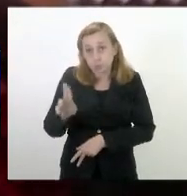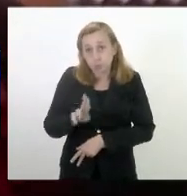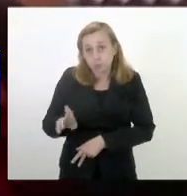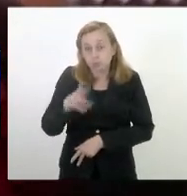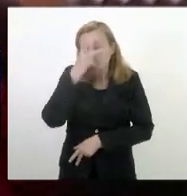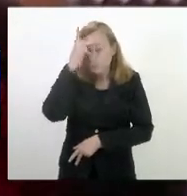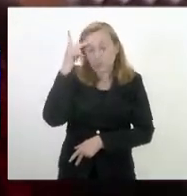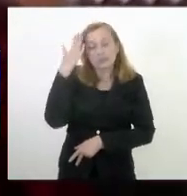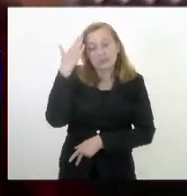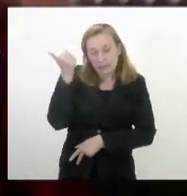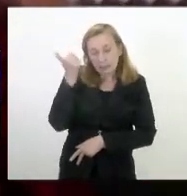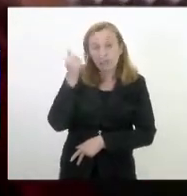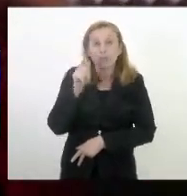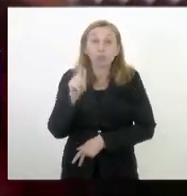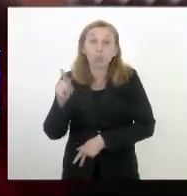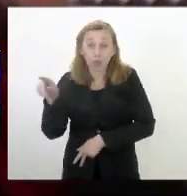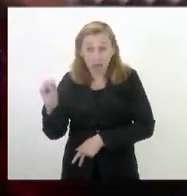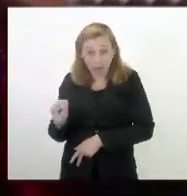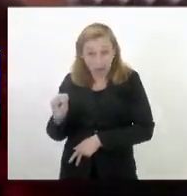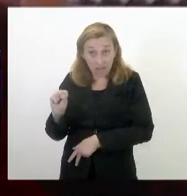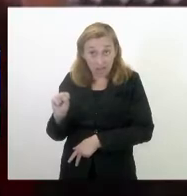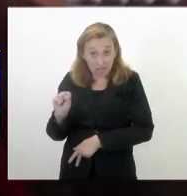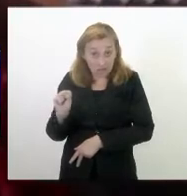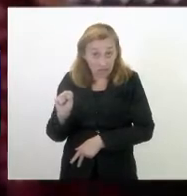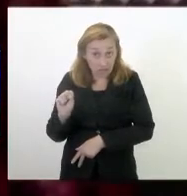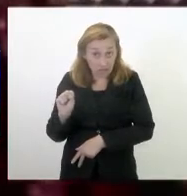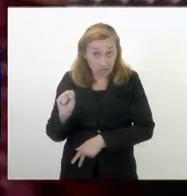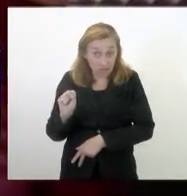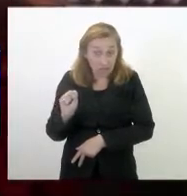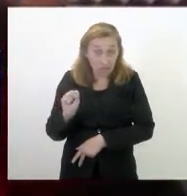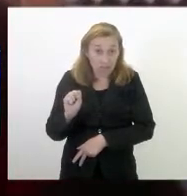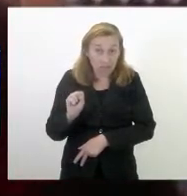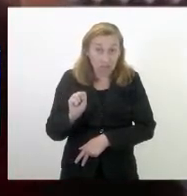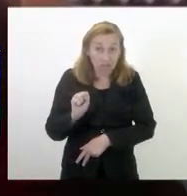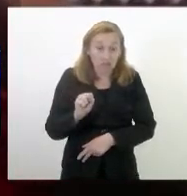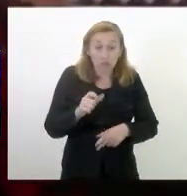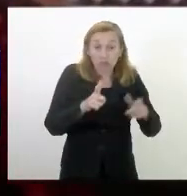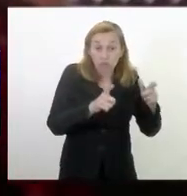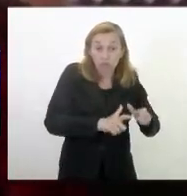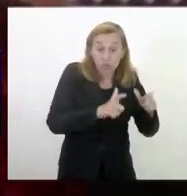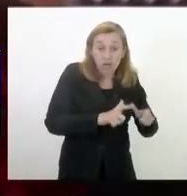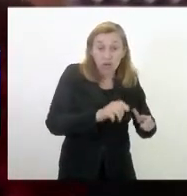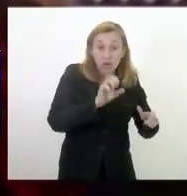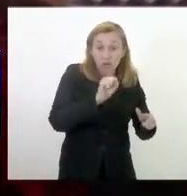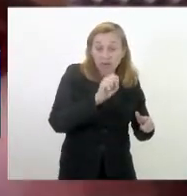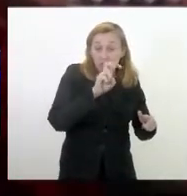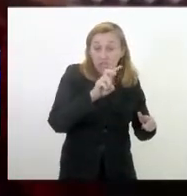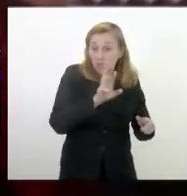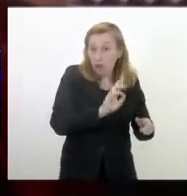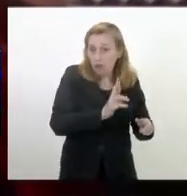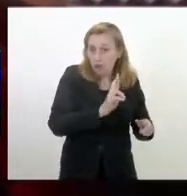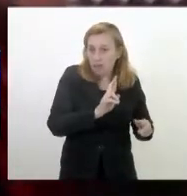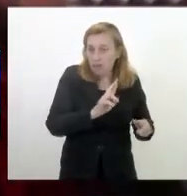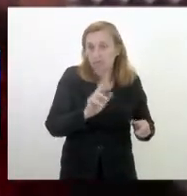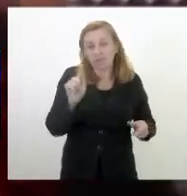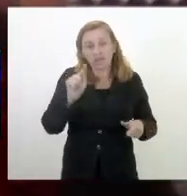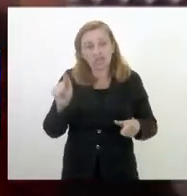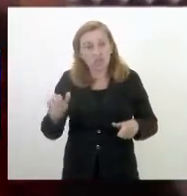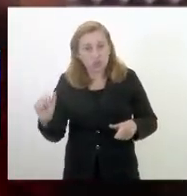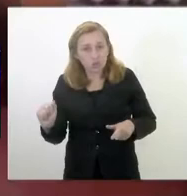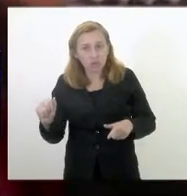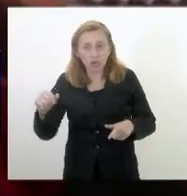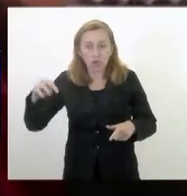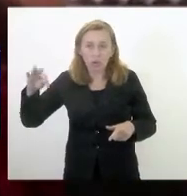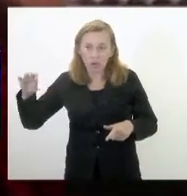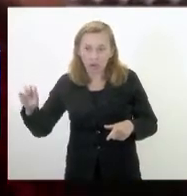pessoas sabem, o gás no centro custa em média R$ 85,00, mas na Zona Oeste,